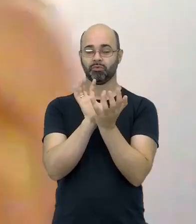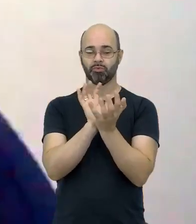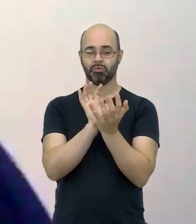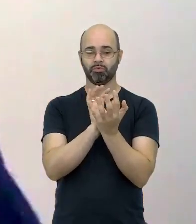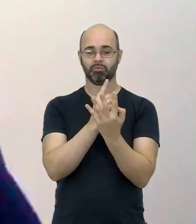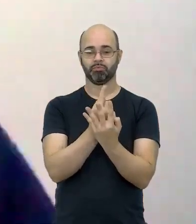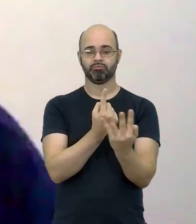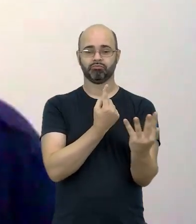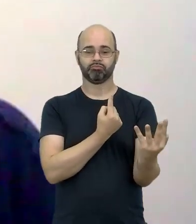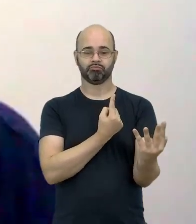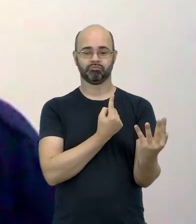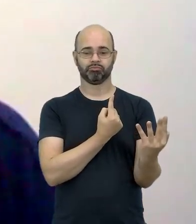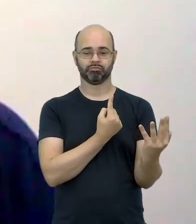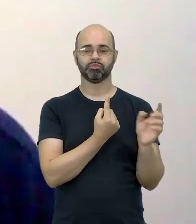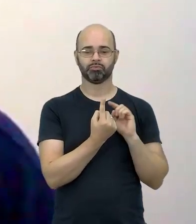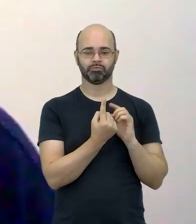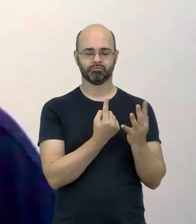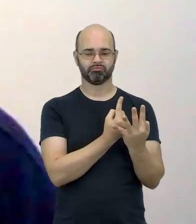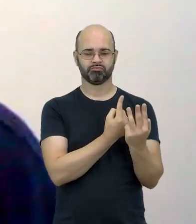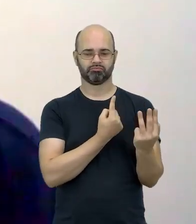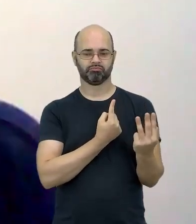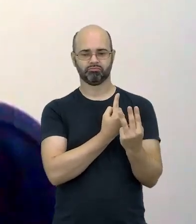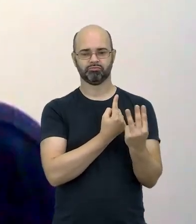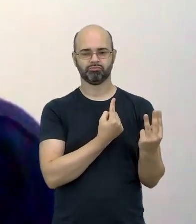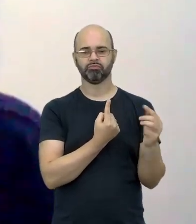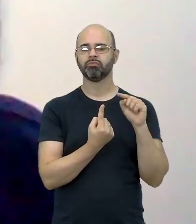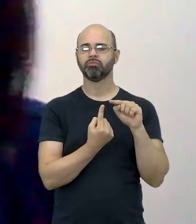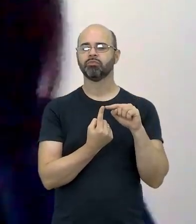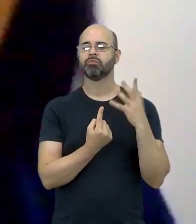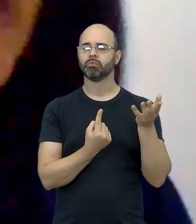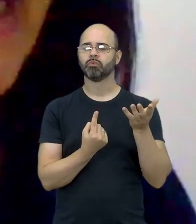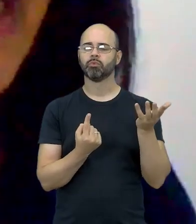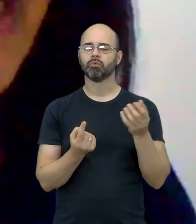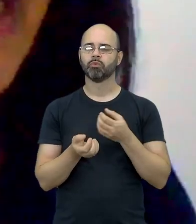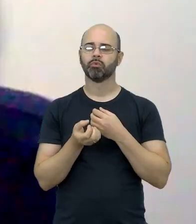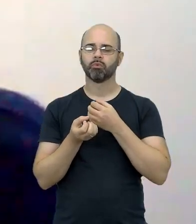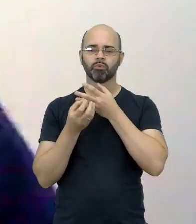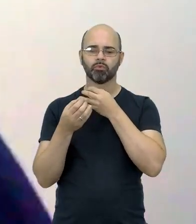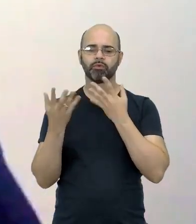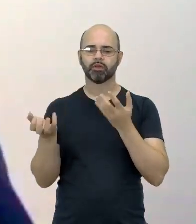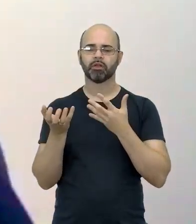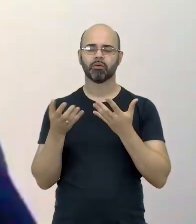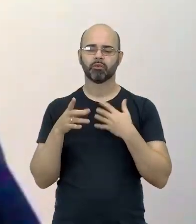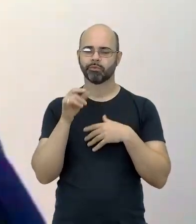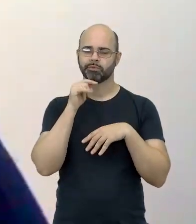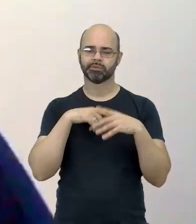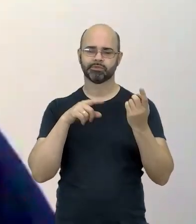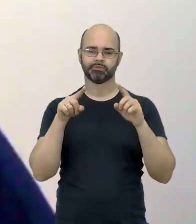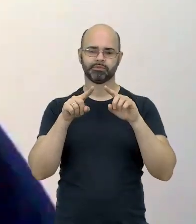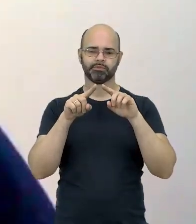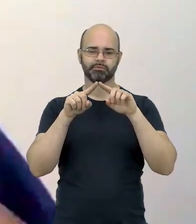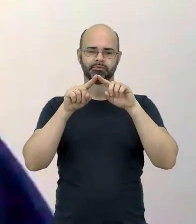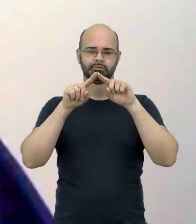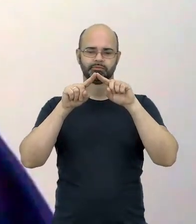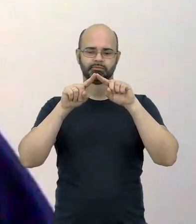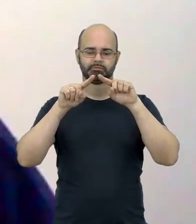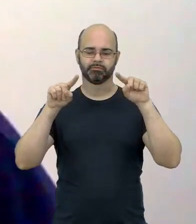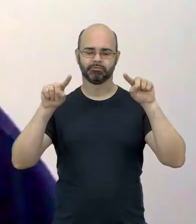Por exemplo, ele pode escolher o hexágono para dar informações. E a ideia é que eles olhem para